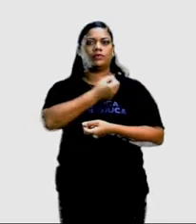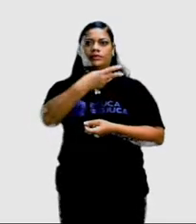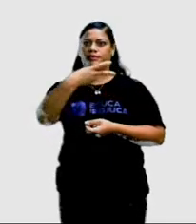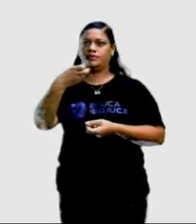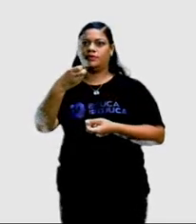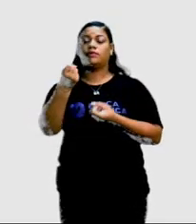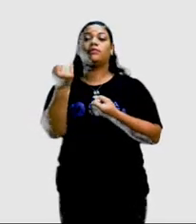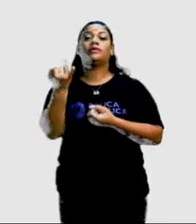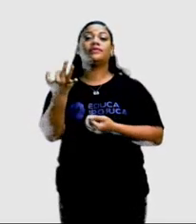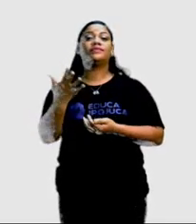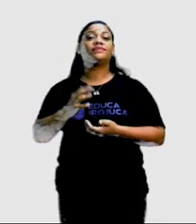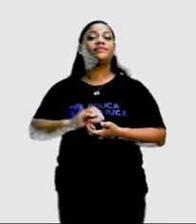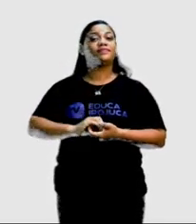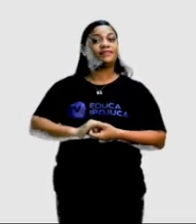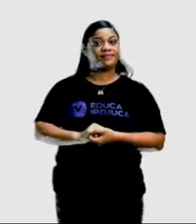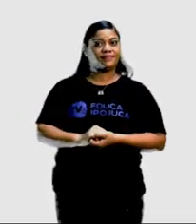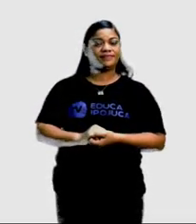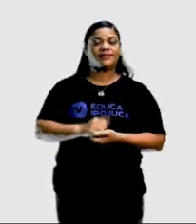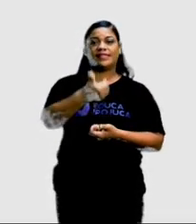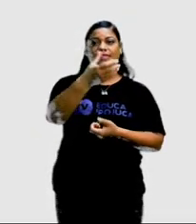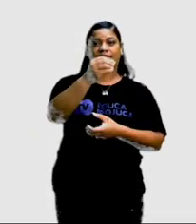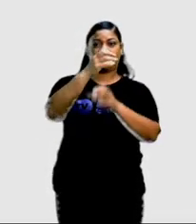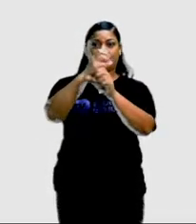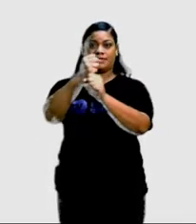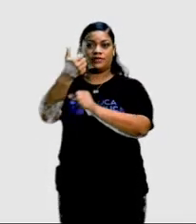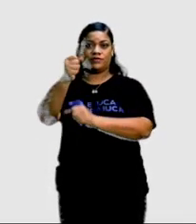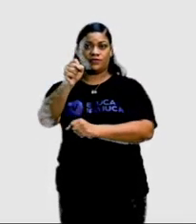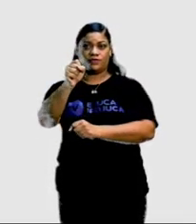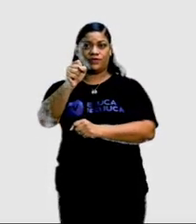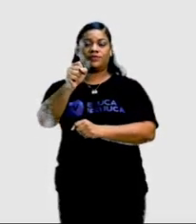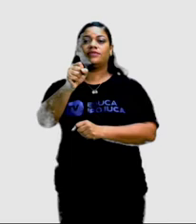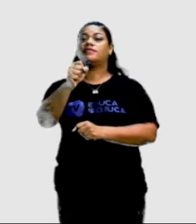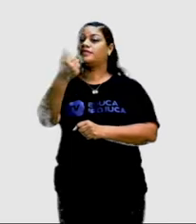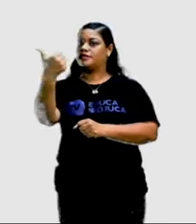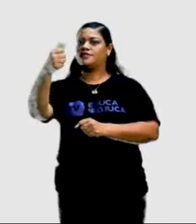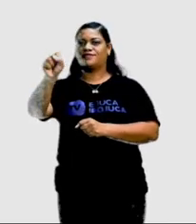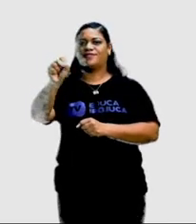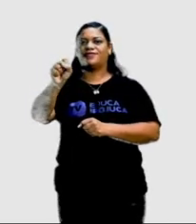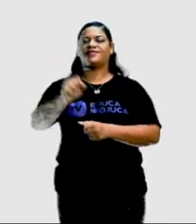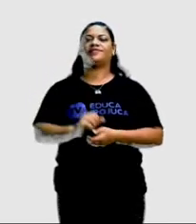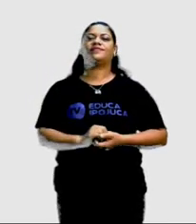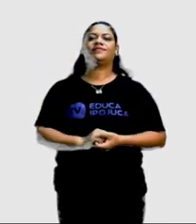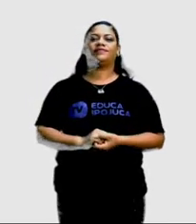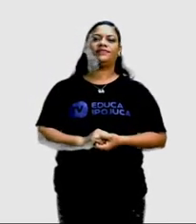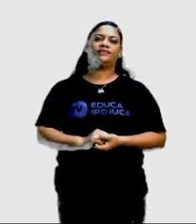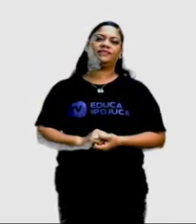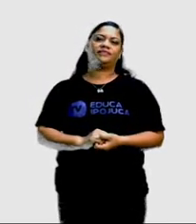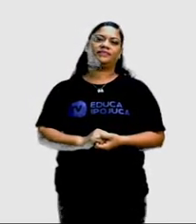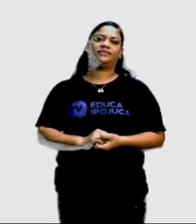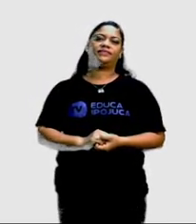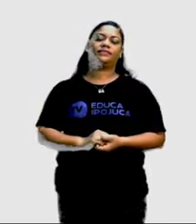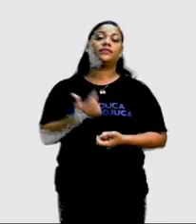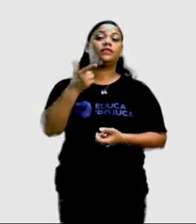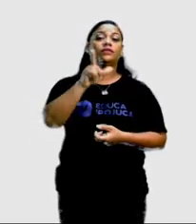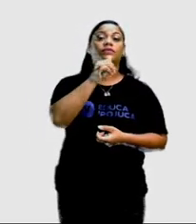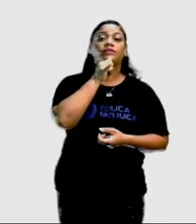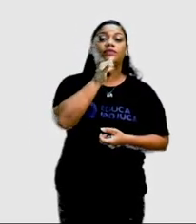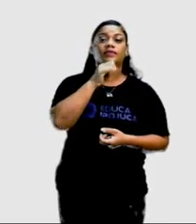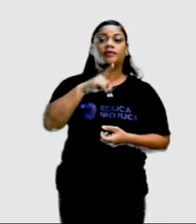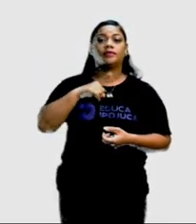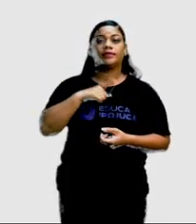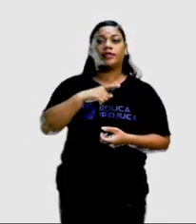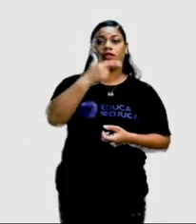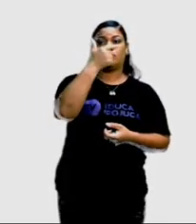quê? 8. 10 mais 8 é igual a 18. No outro exemplo, eu